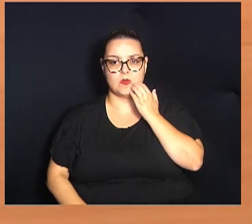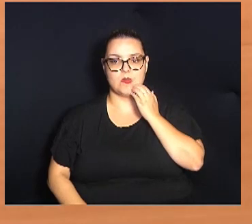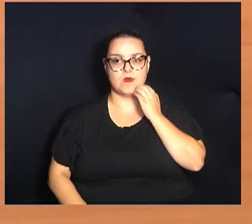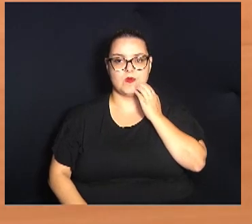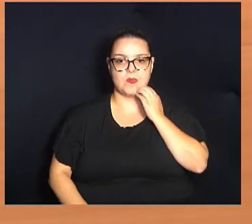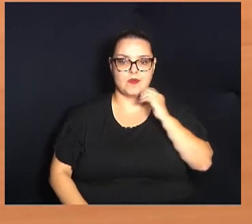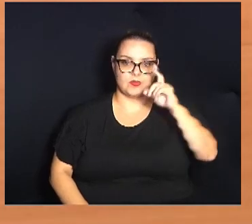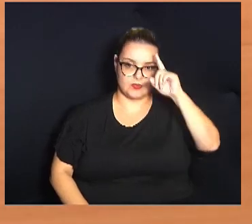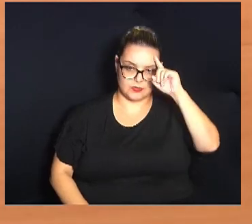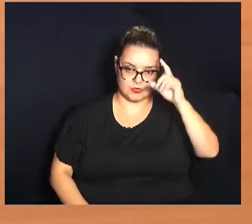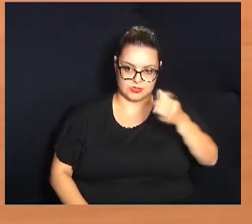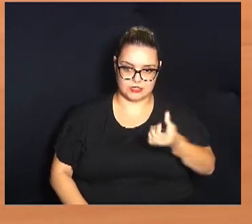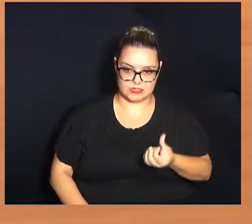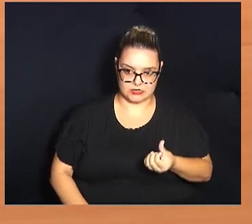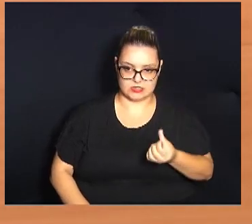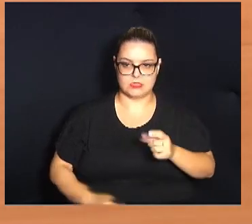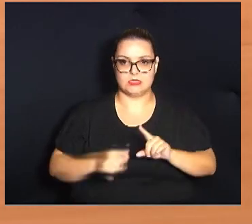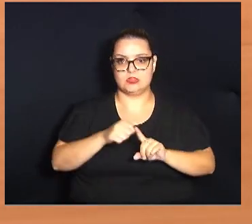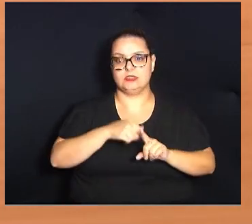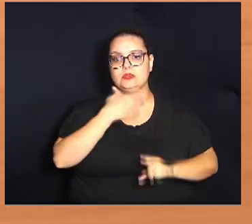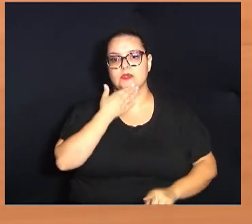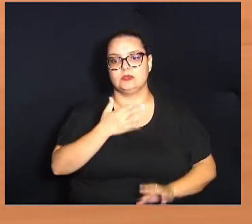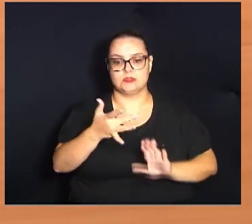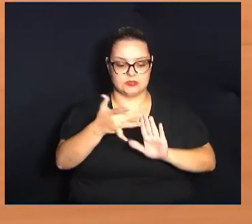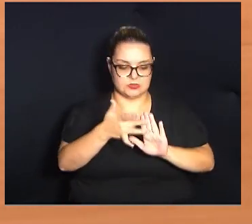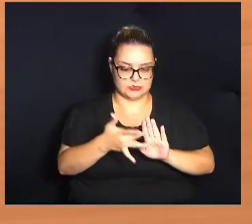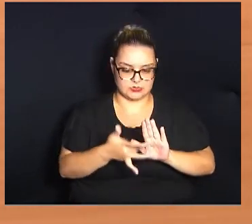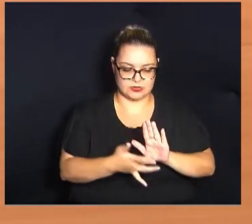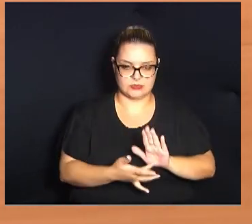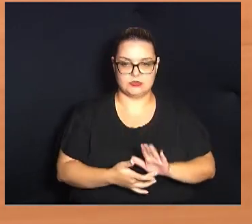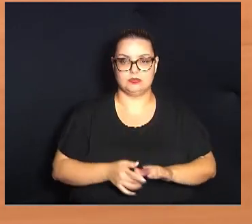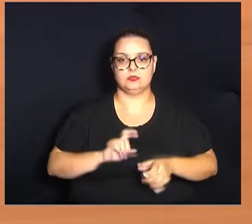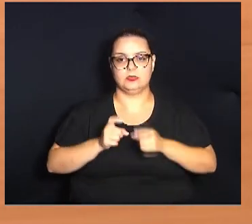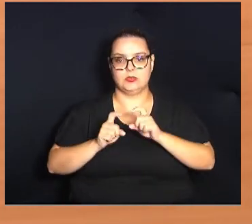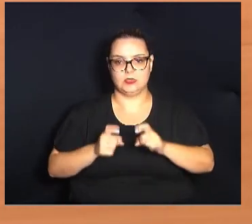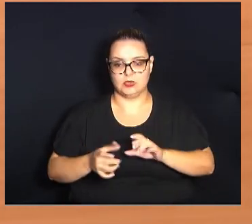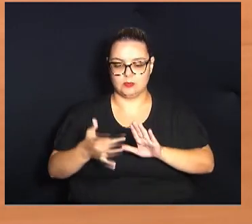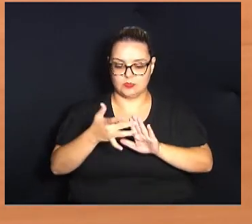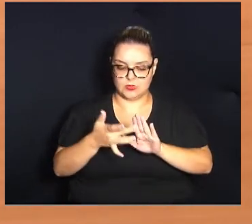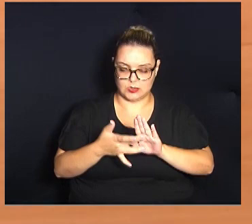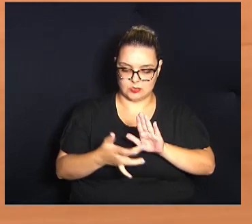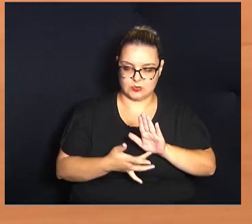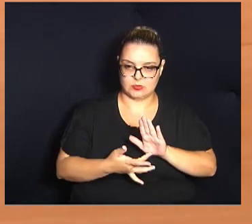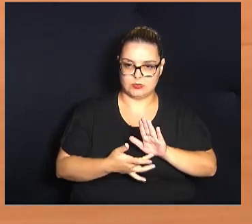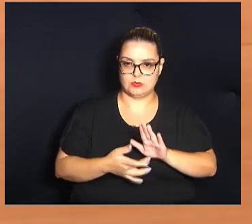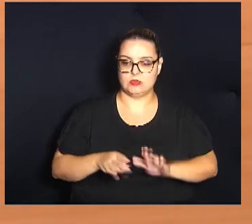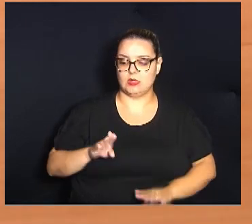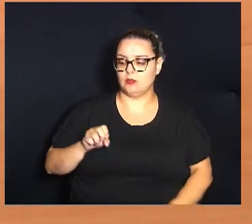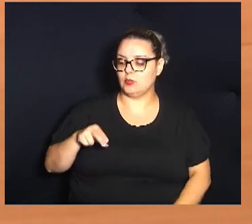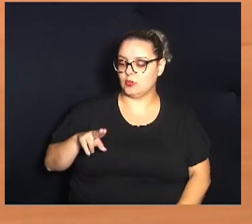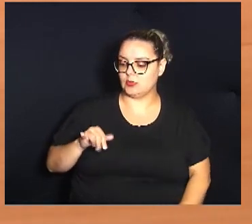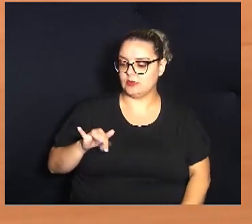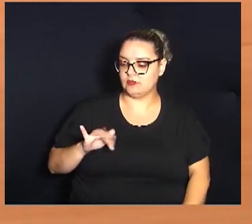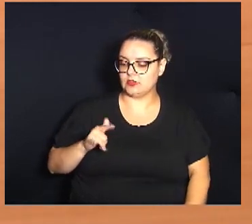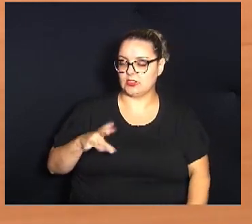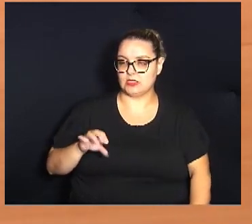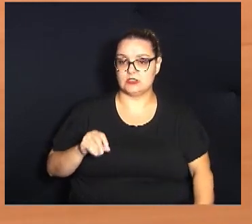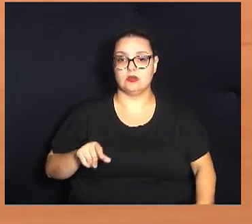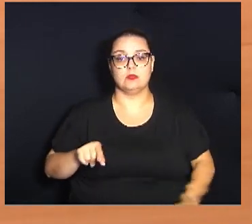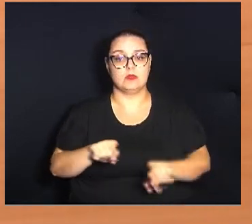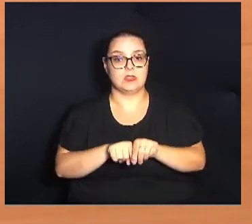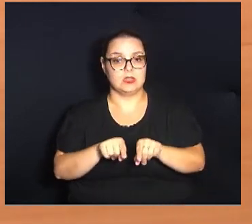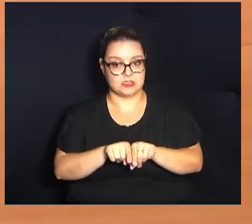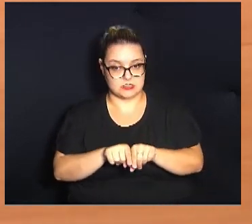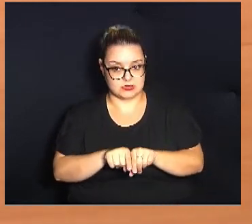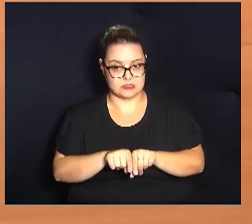dezembro, que vai estar na pauta, na sessão, a pauta da bonificação, mas também a gente trazer